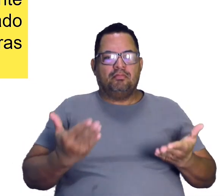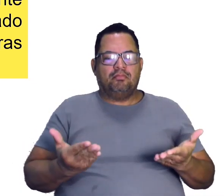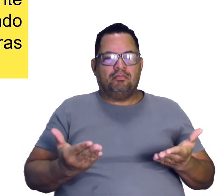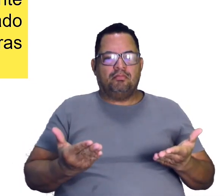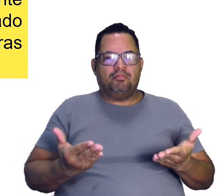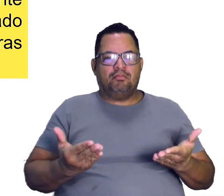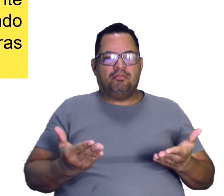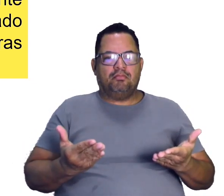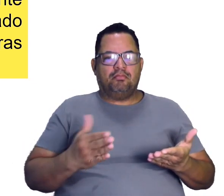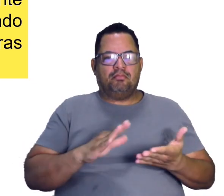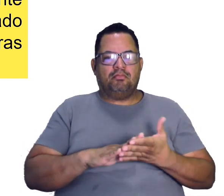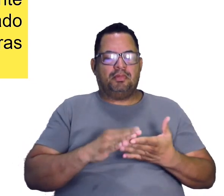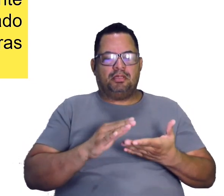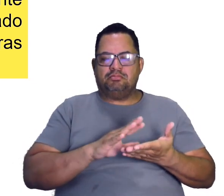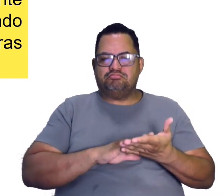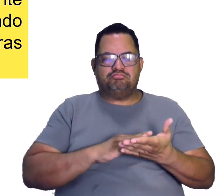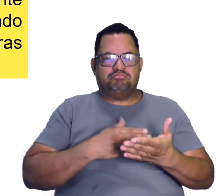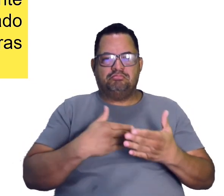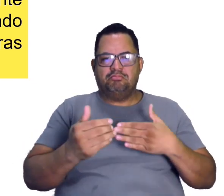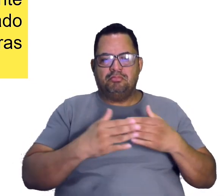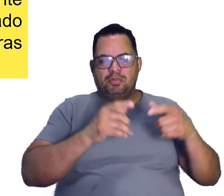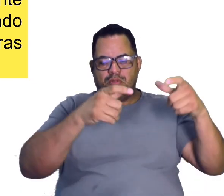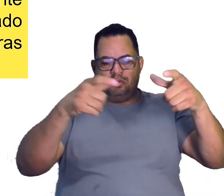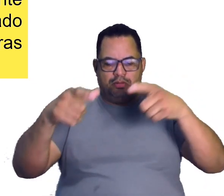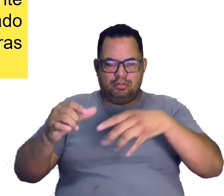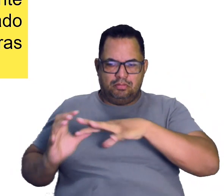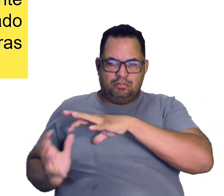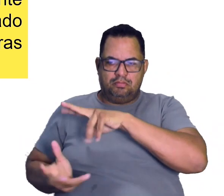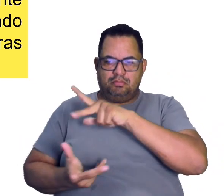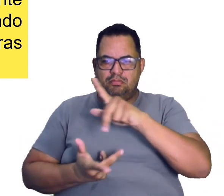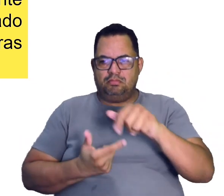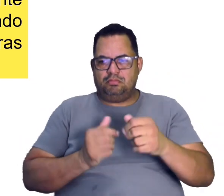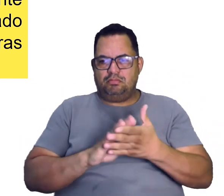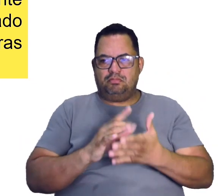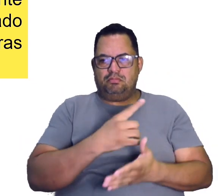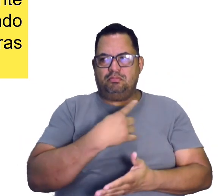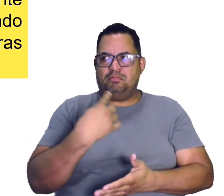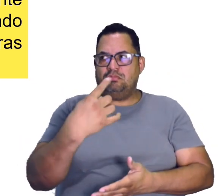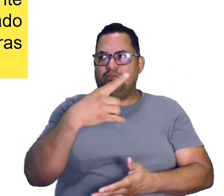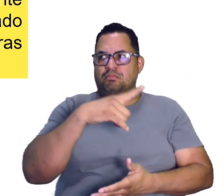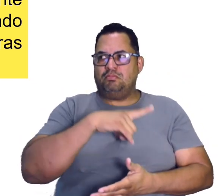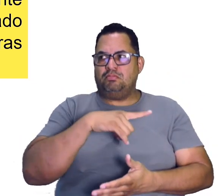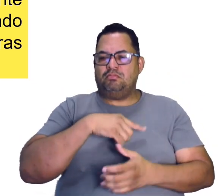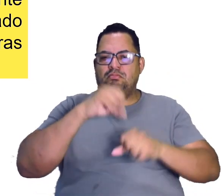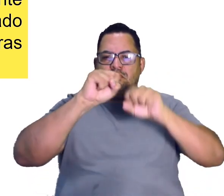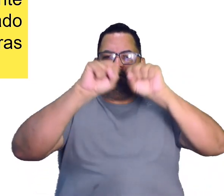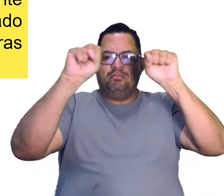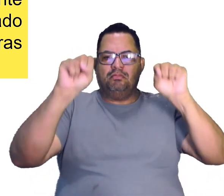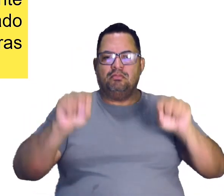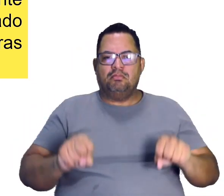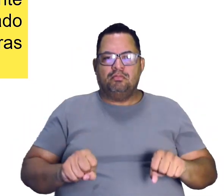trabalha independente da localização geográfica no universo, nós temos o Sistema